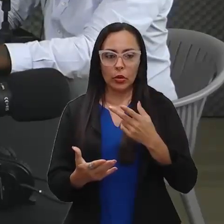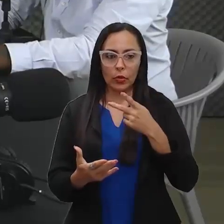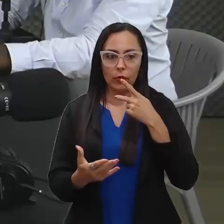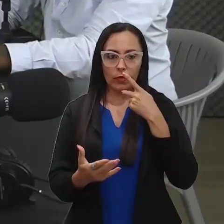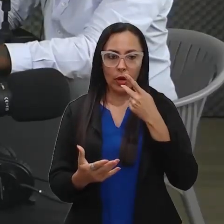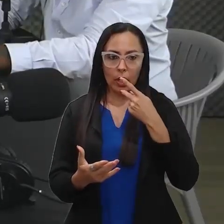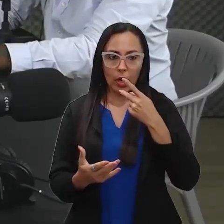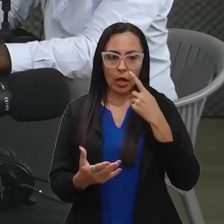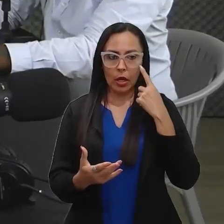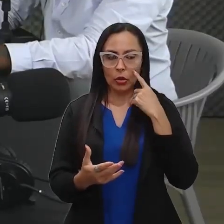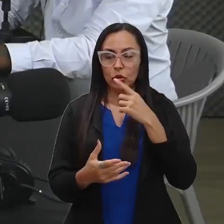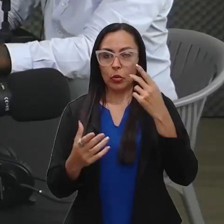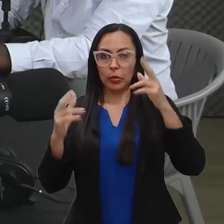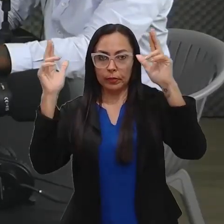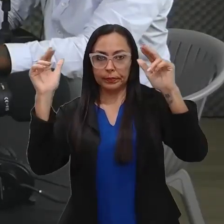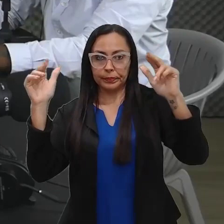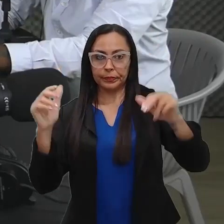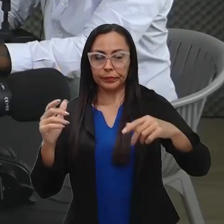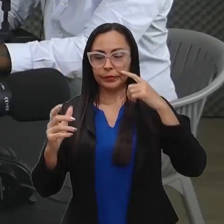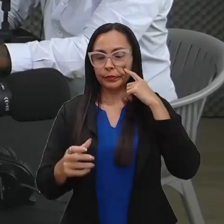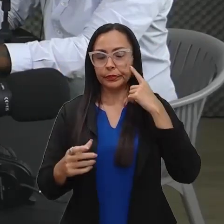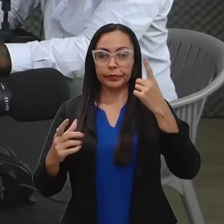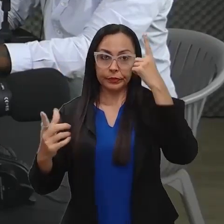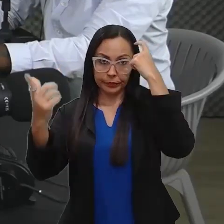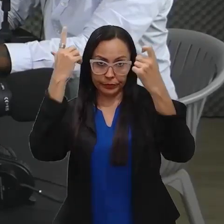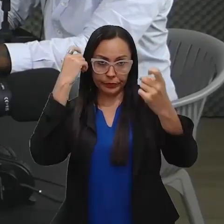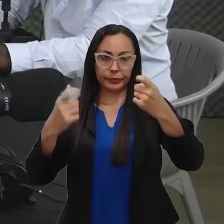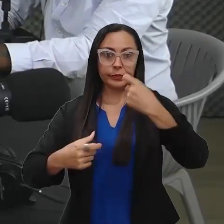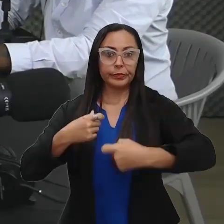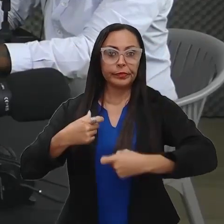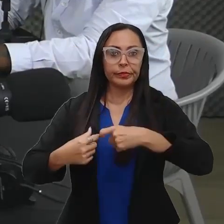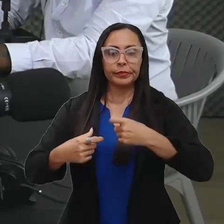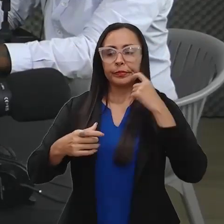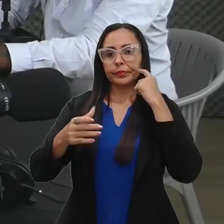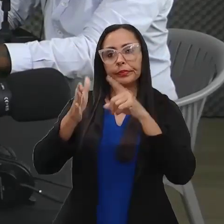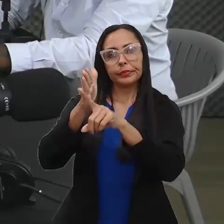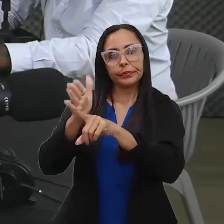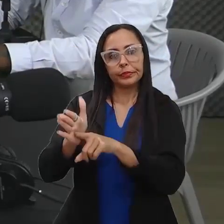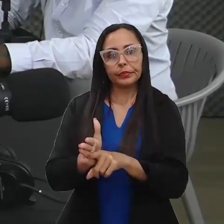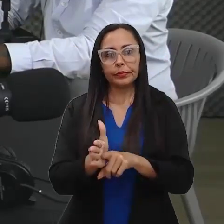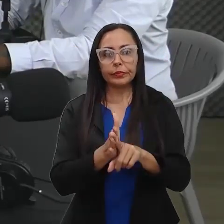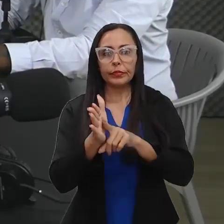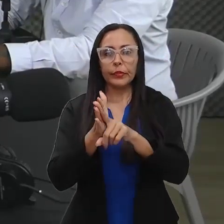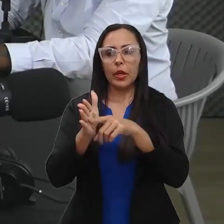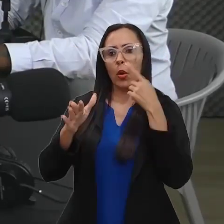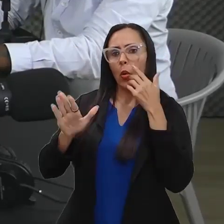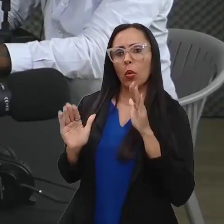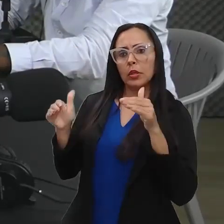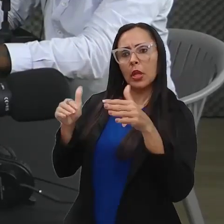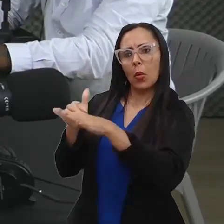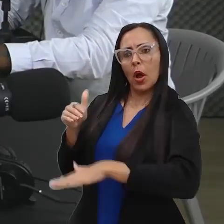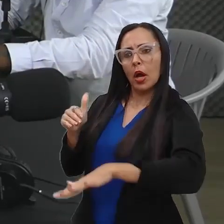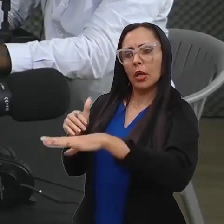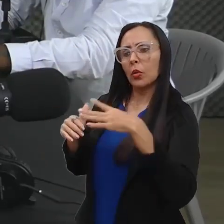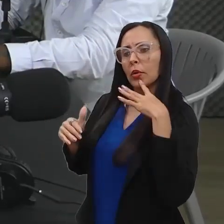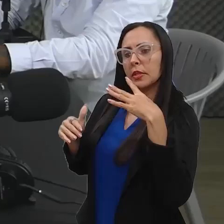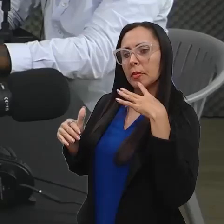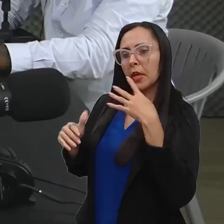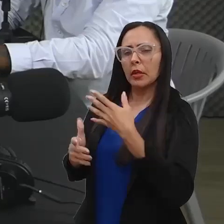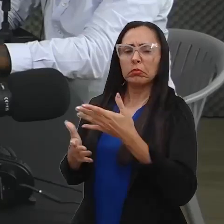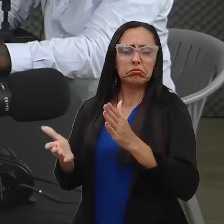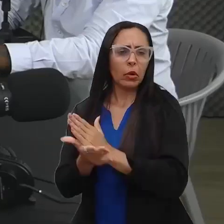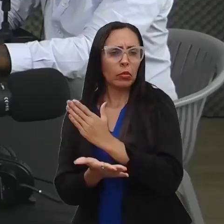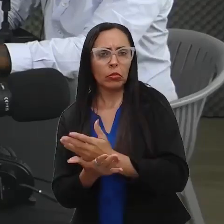a questão da violência sexual, sabe que as pesquisas, elas muitas vezes são concentradas em uma área de conhecimento, né, que